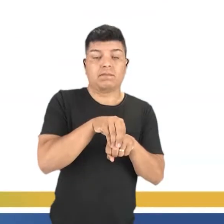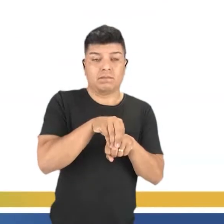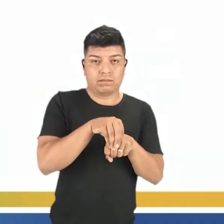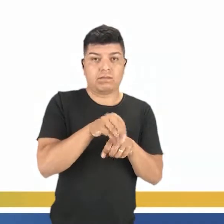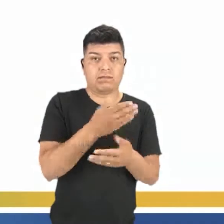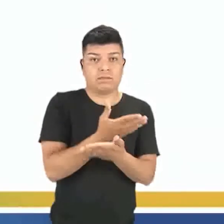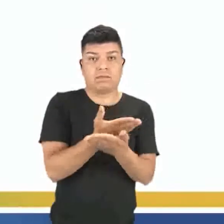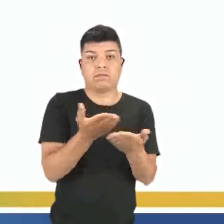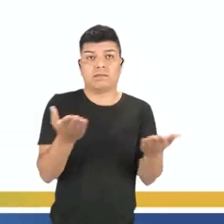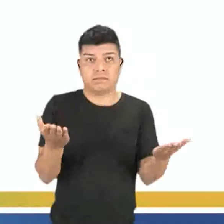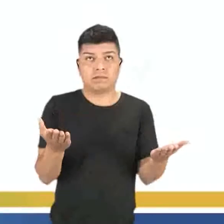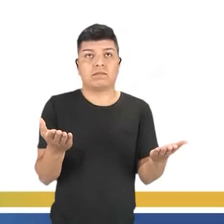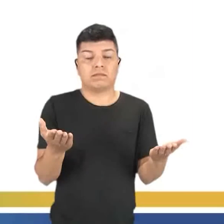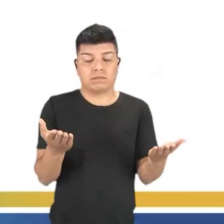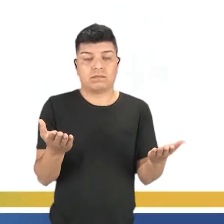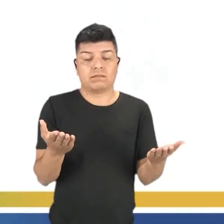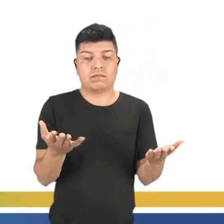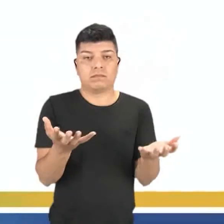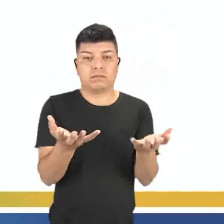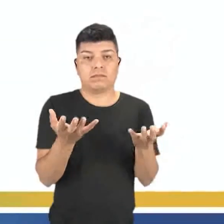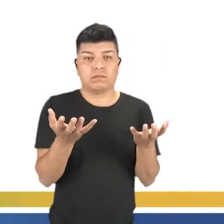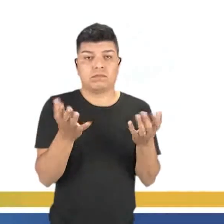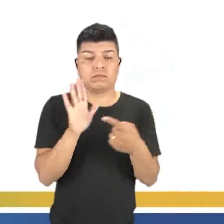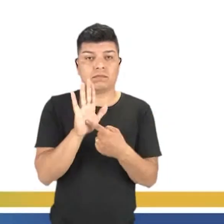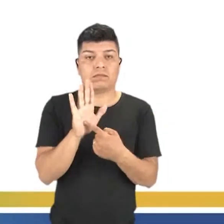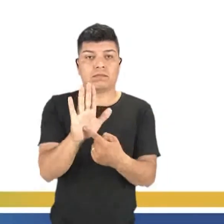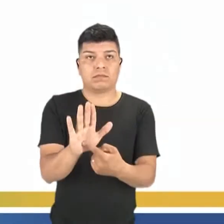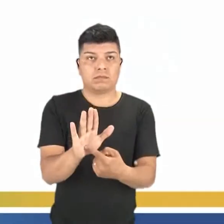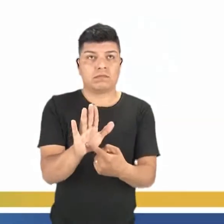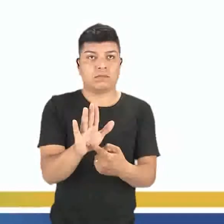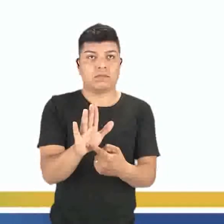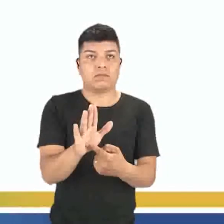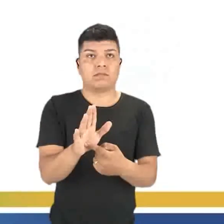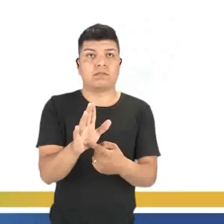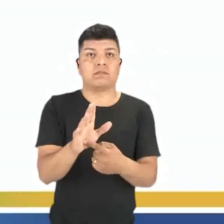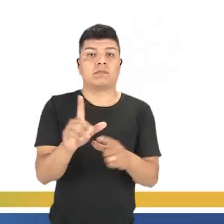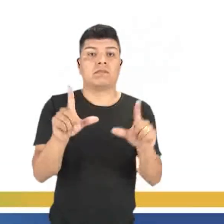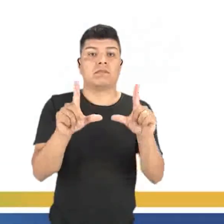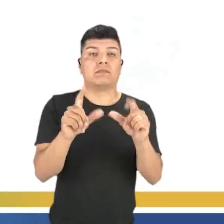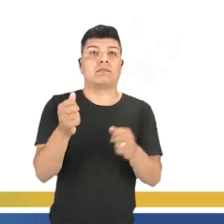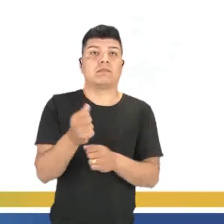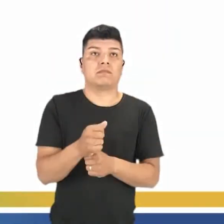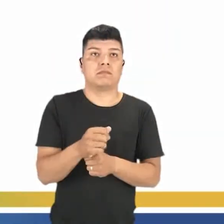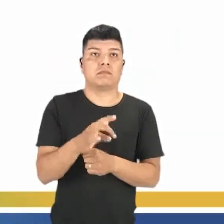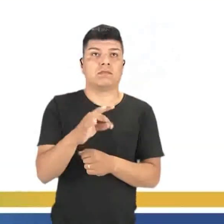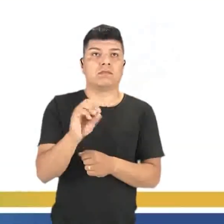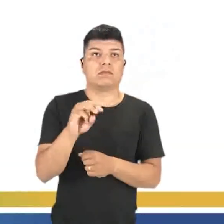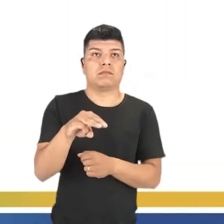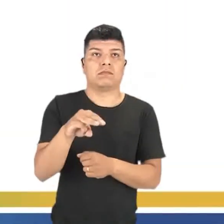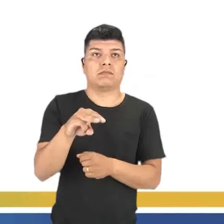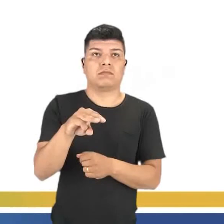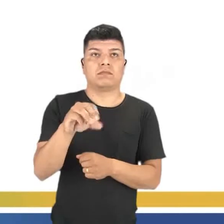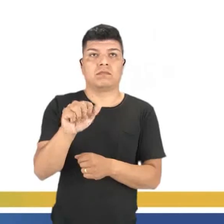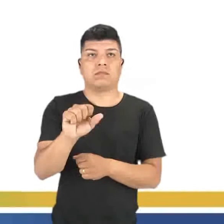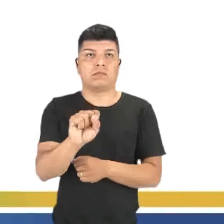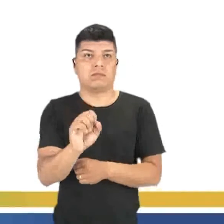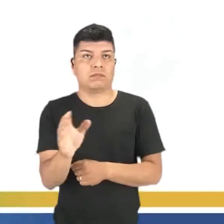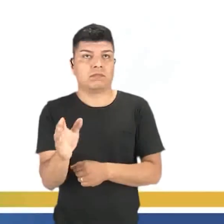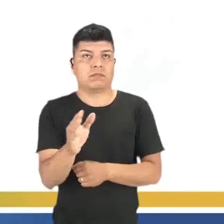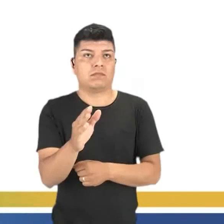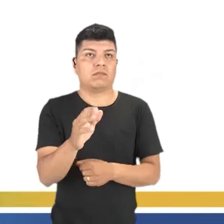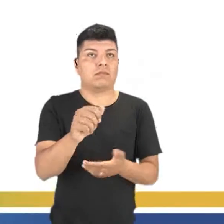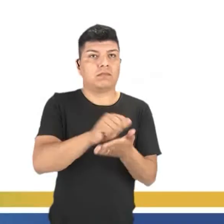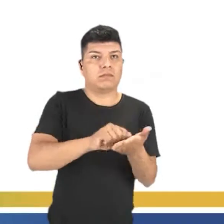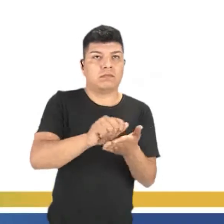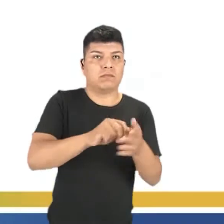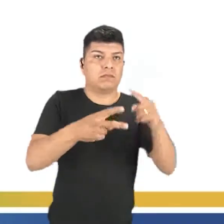e biográfico, eu quero aqui deixar para vocês o seguinte quadro. Tomás Antônio Gonzaga escreveu 2 grandes obras